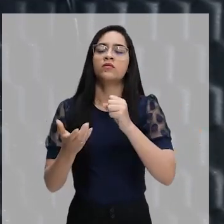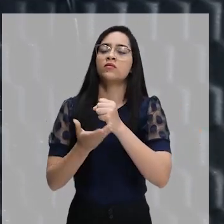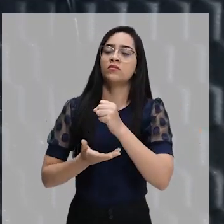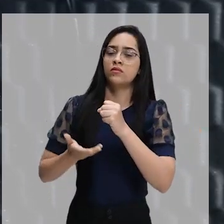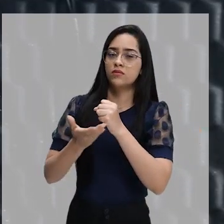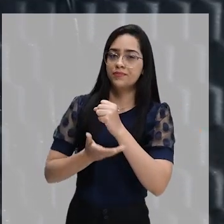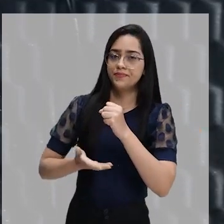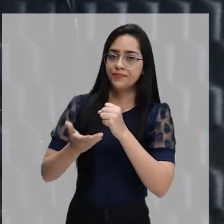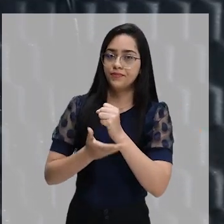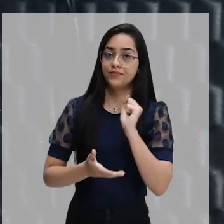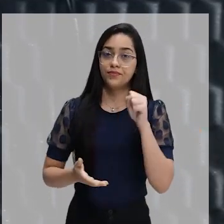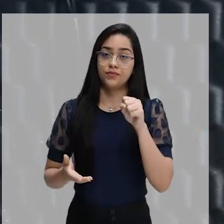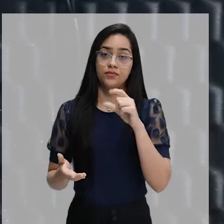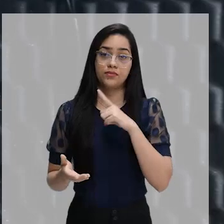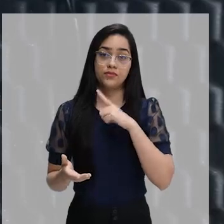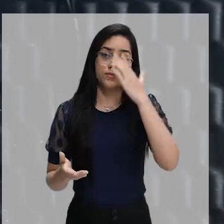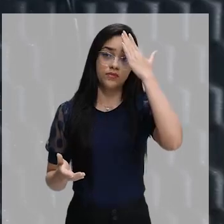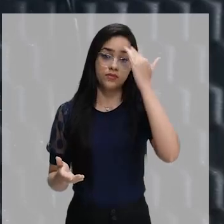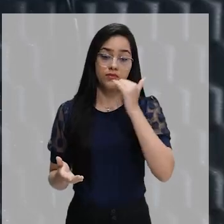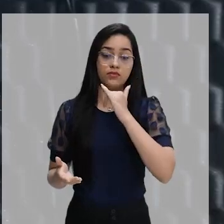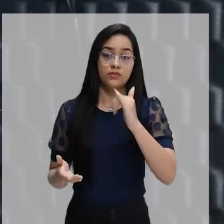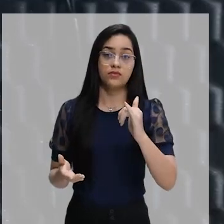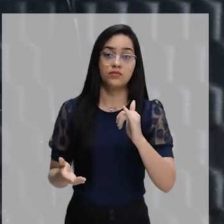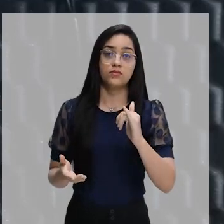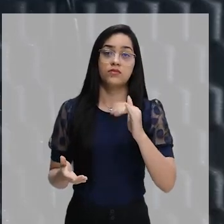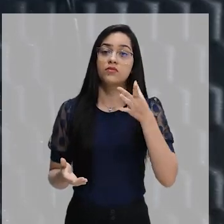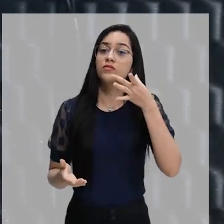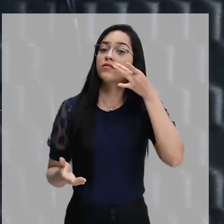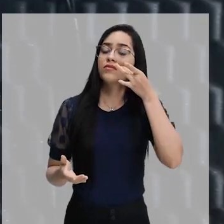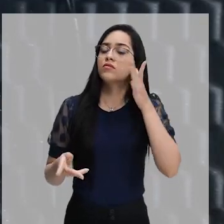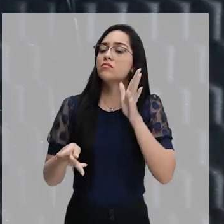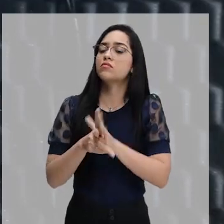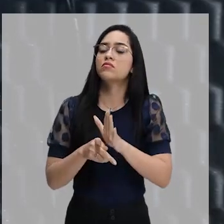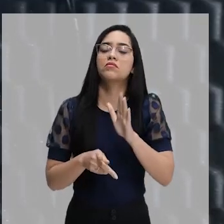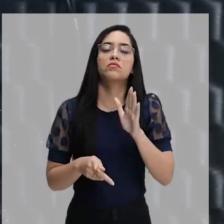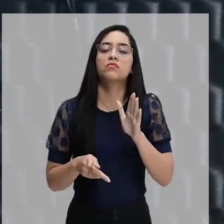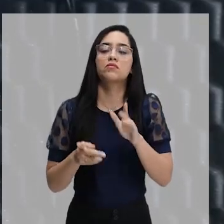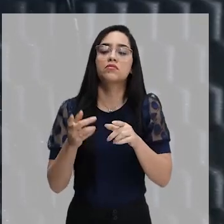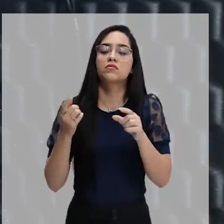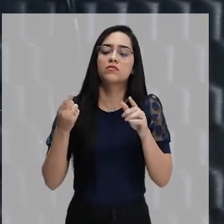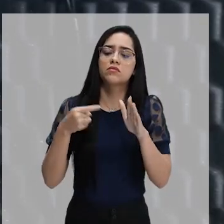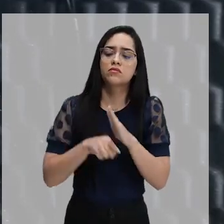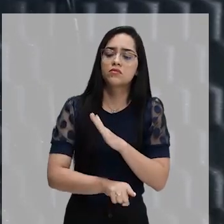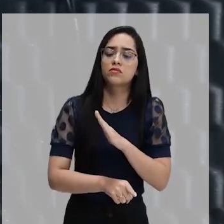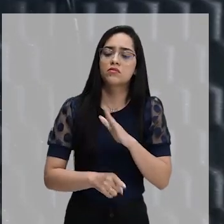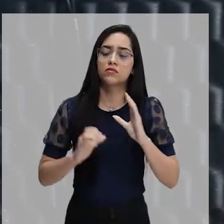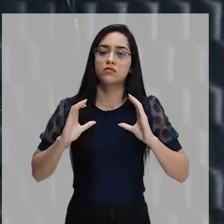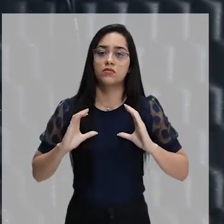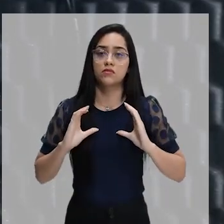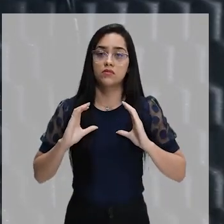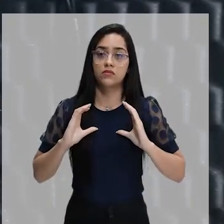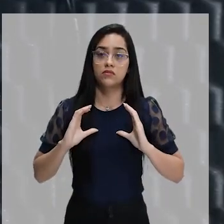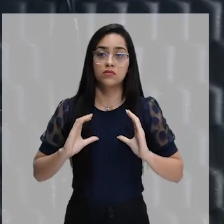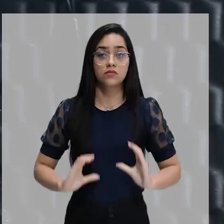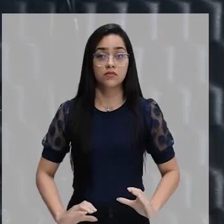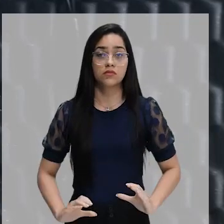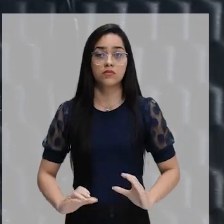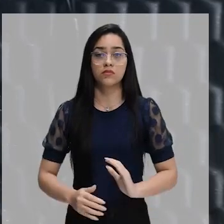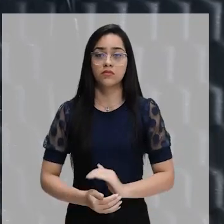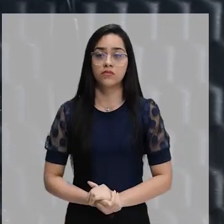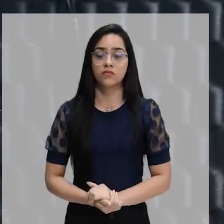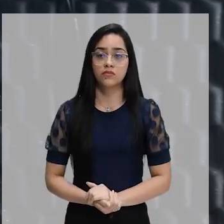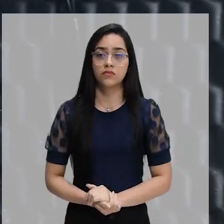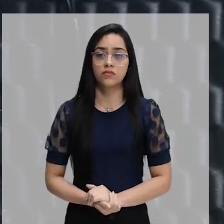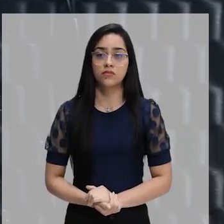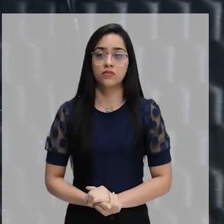baseia, né? Ele vai se basear para dizer que o realismo é a anatomia do caráter. O número 1 diz preocupação